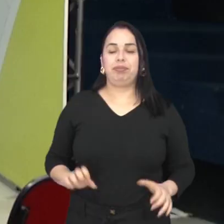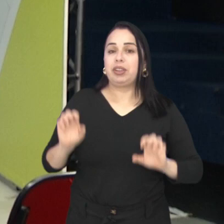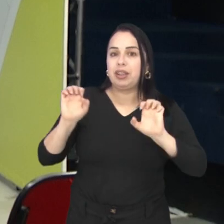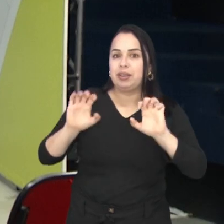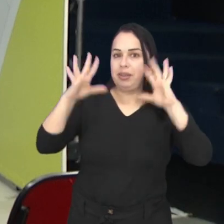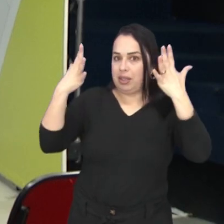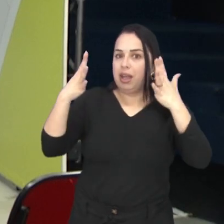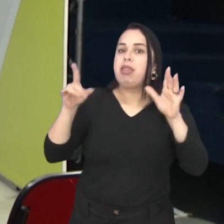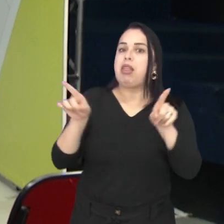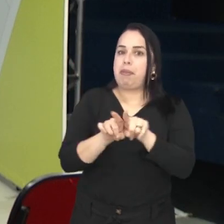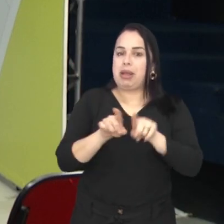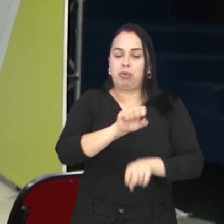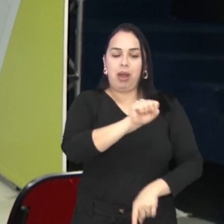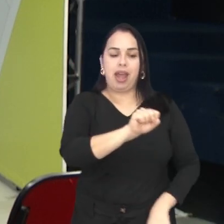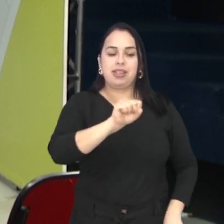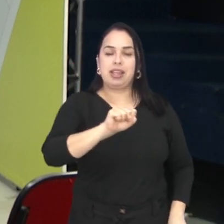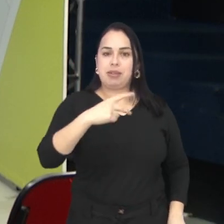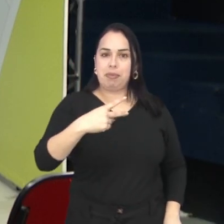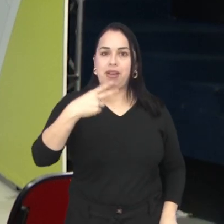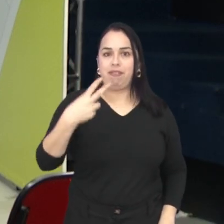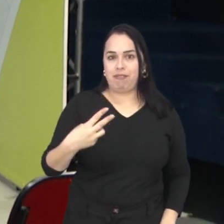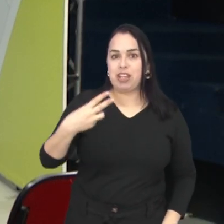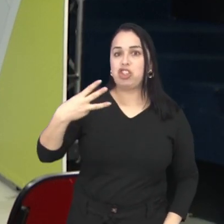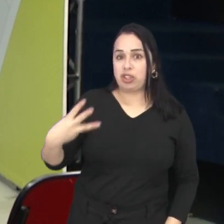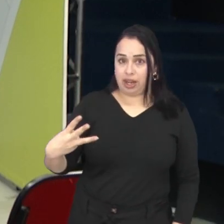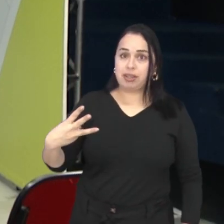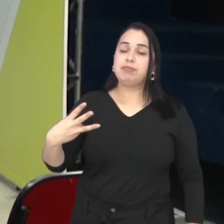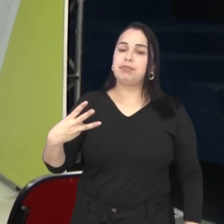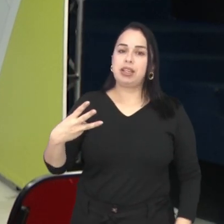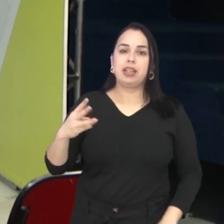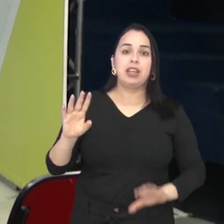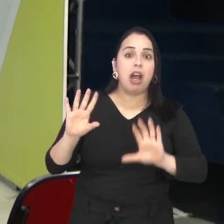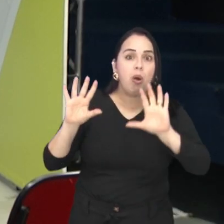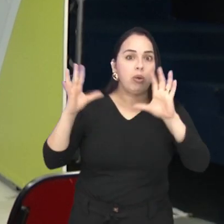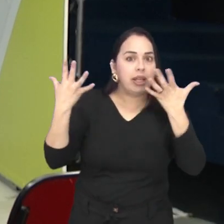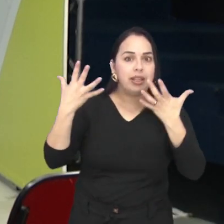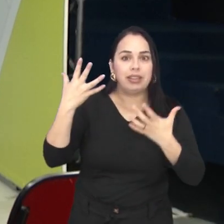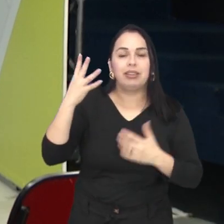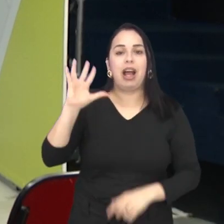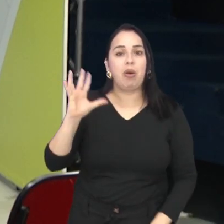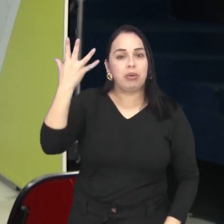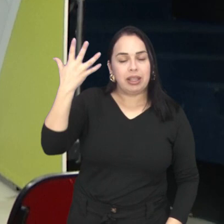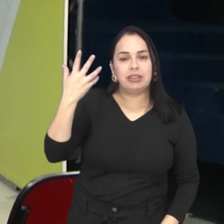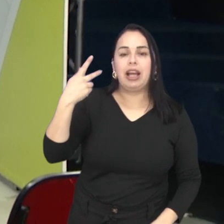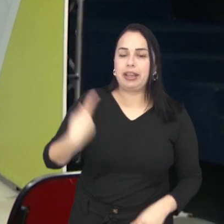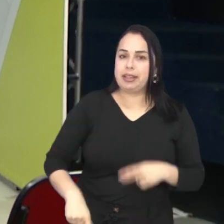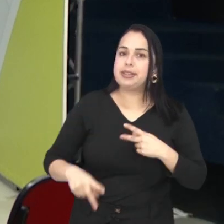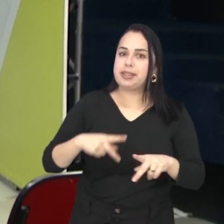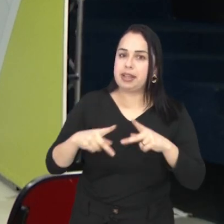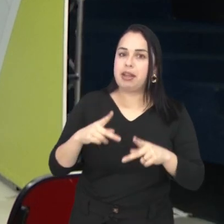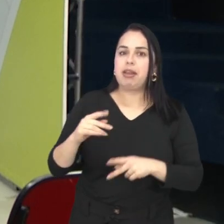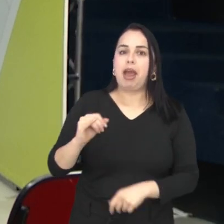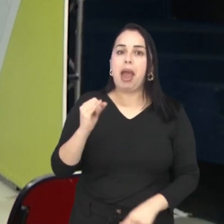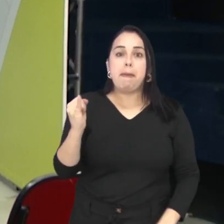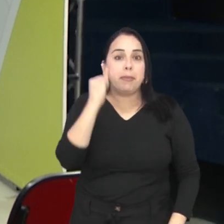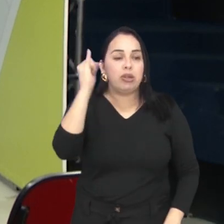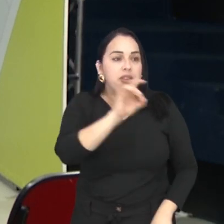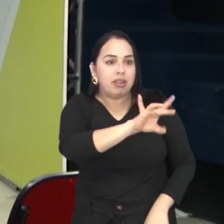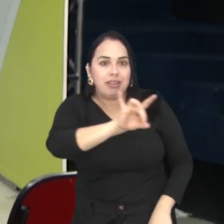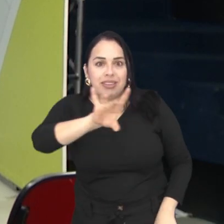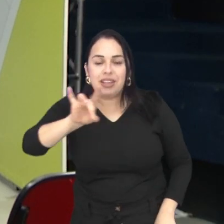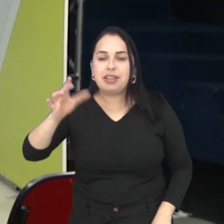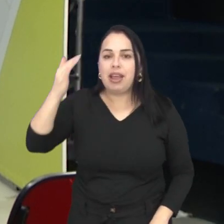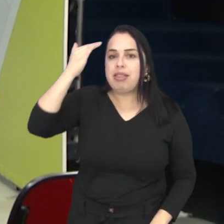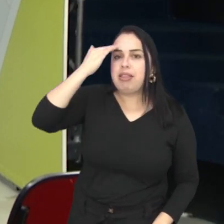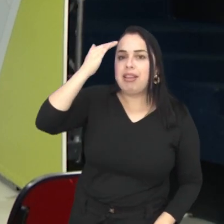o evento fez parte do SSP 23 o Space realizado em São José dos Campos é importante